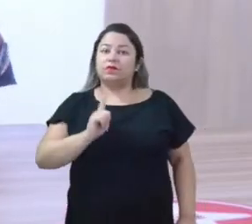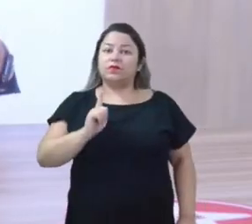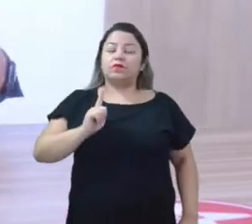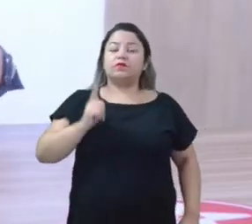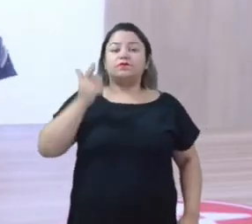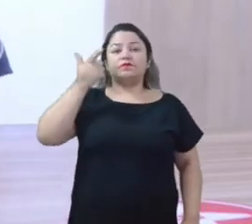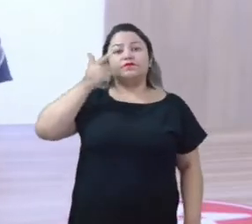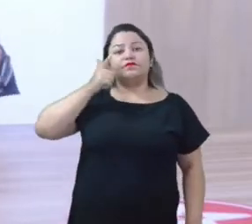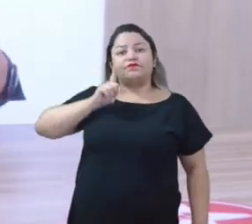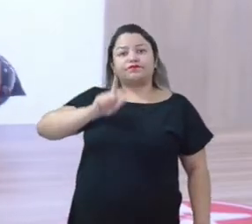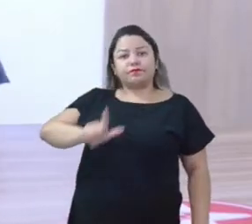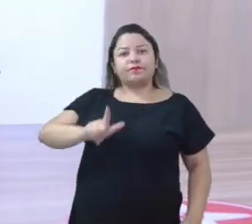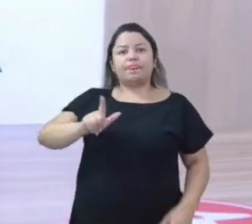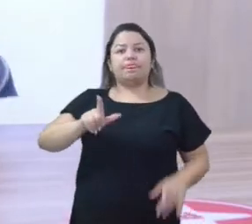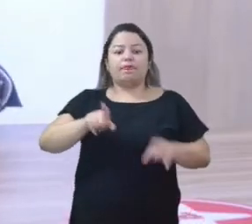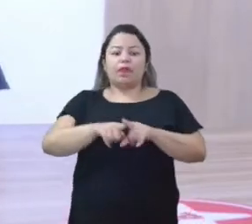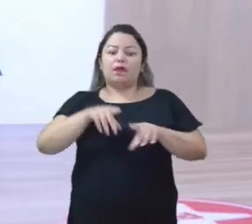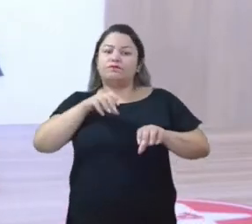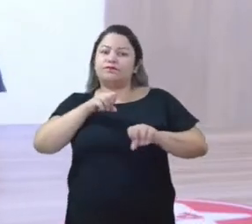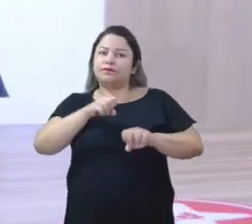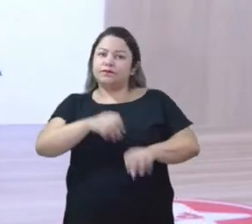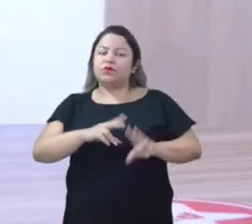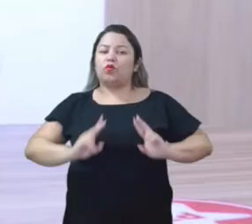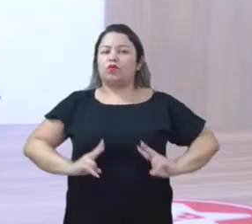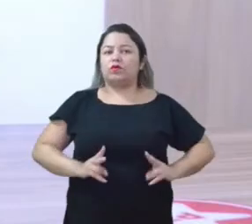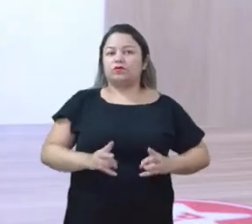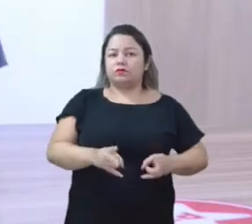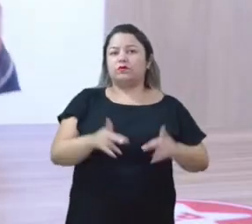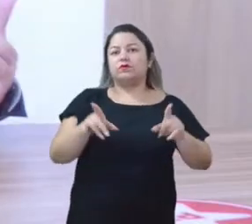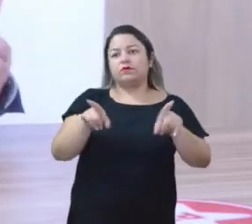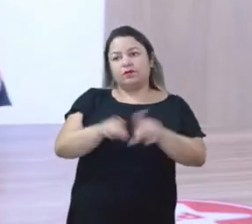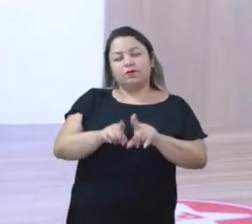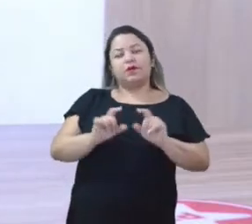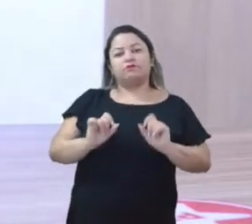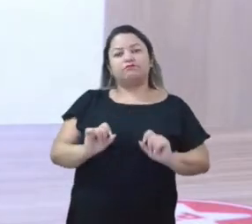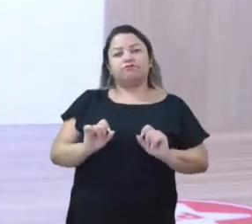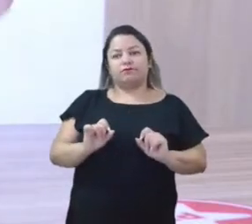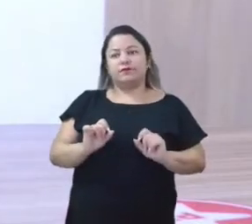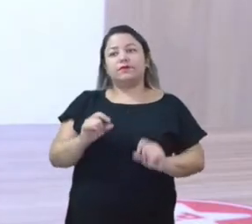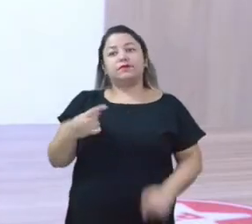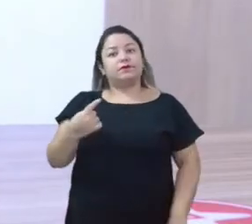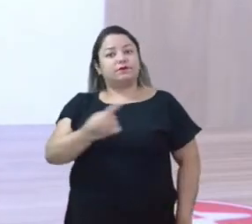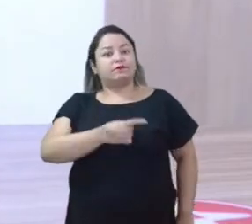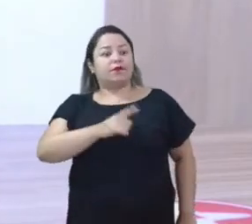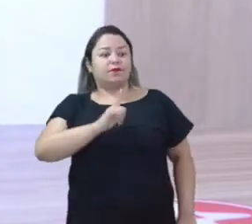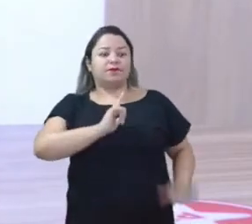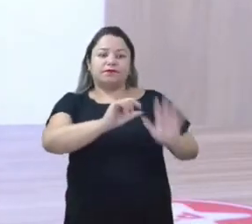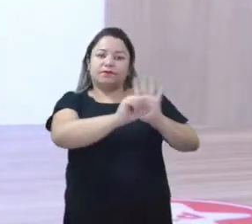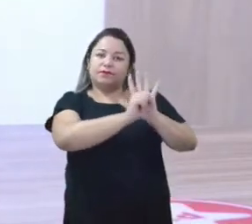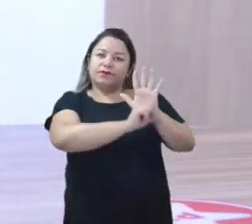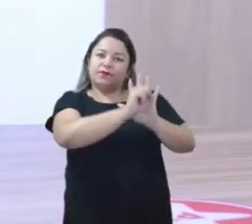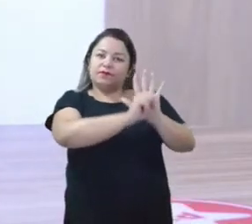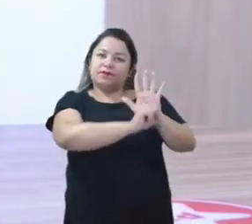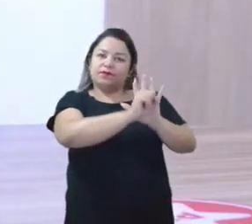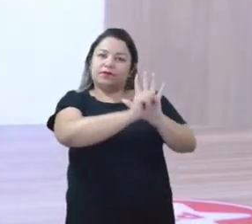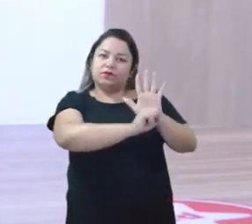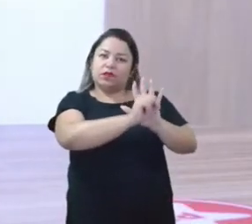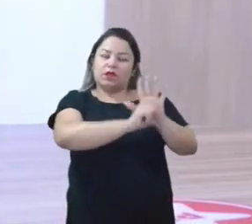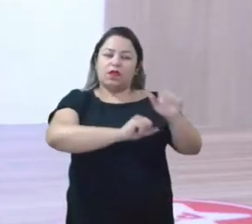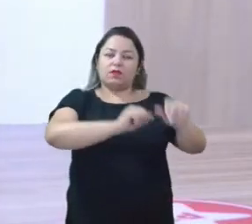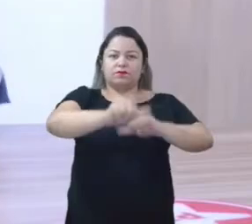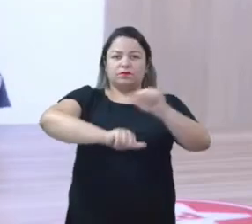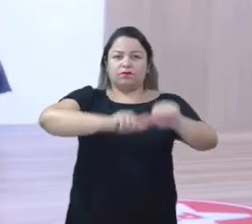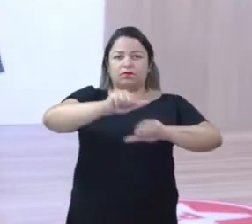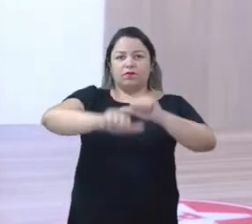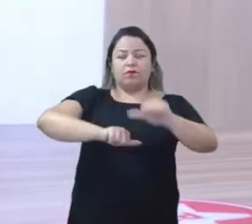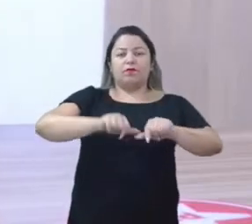a sua formação permanente, a sua formação continuada. Nós estamos no século XXI. As mudanças no mundo do